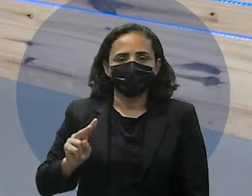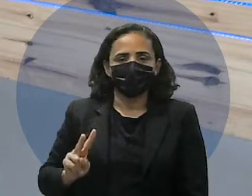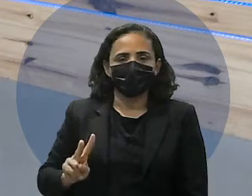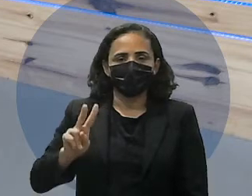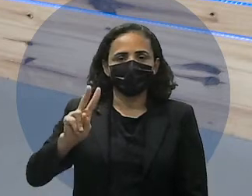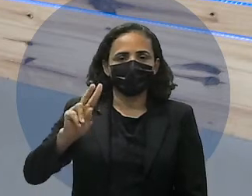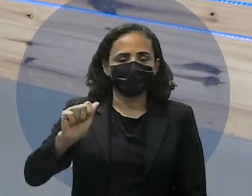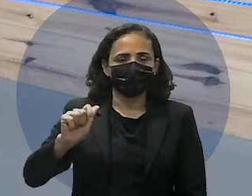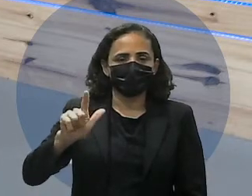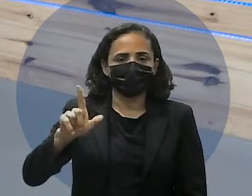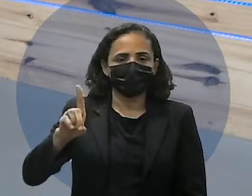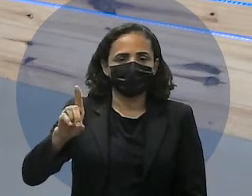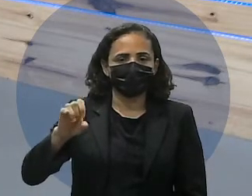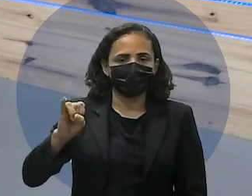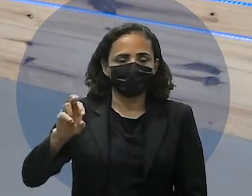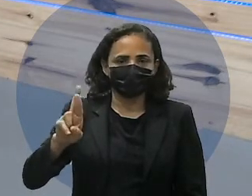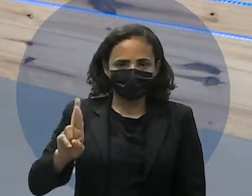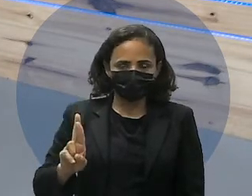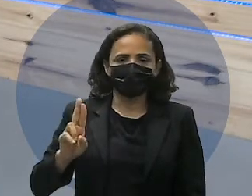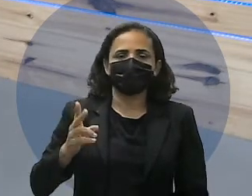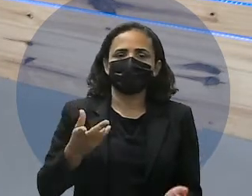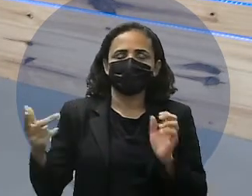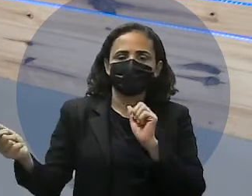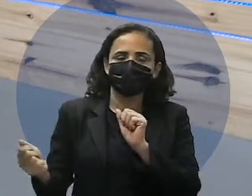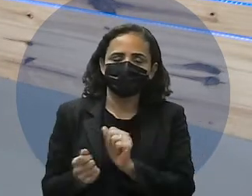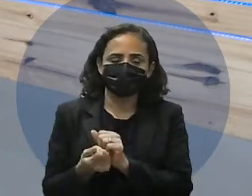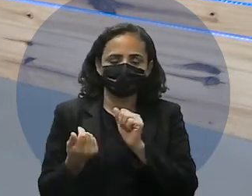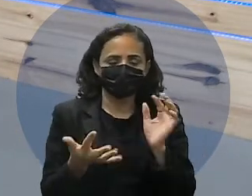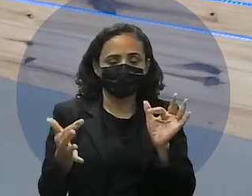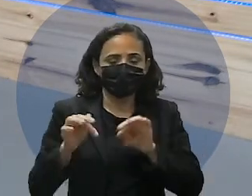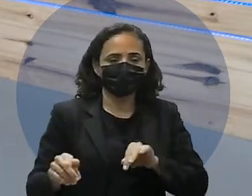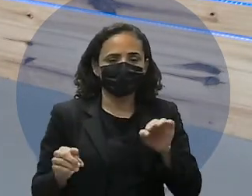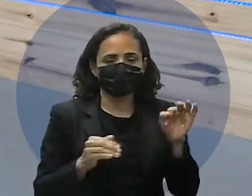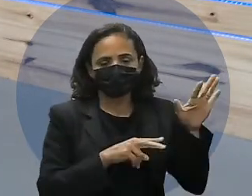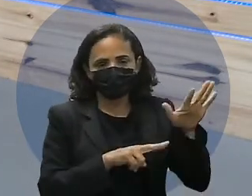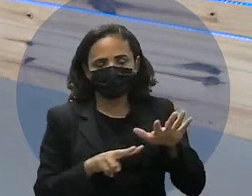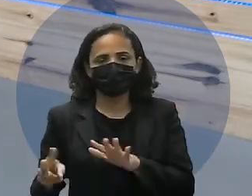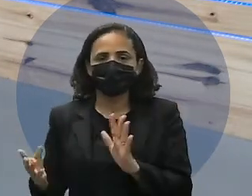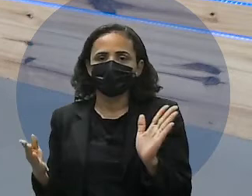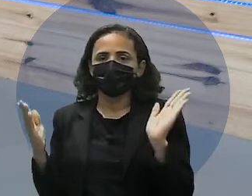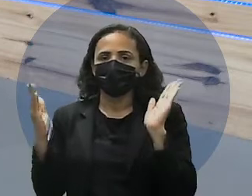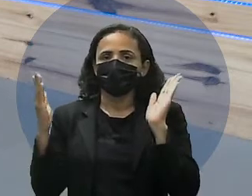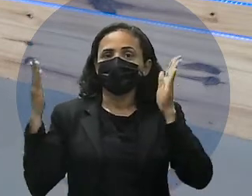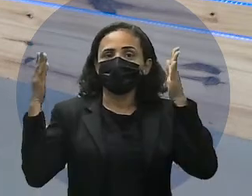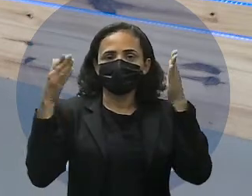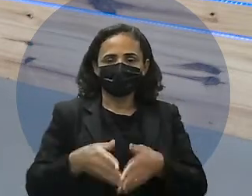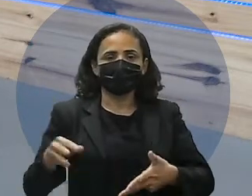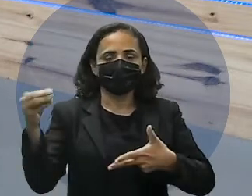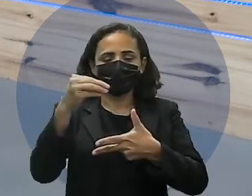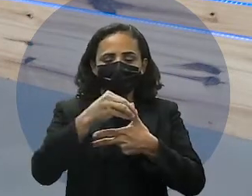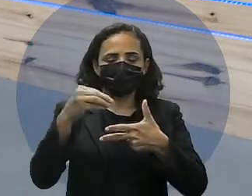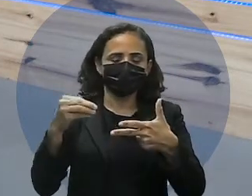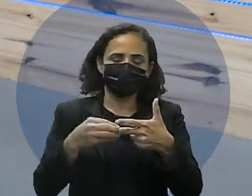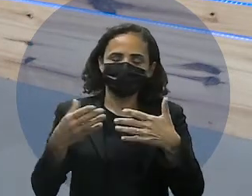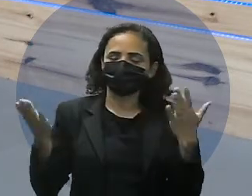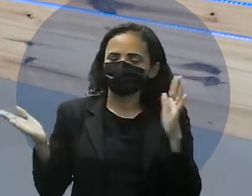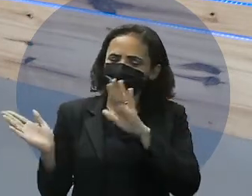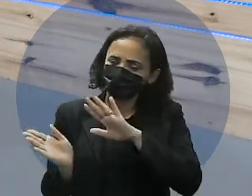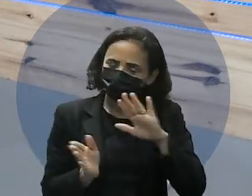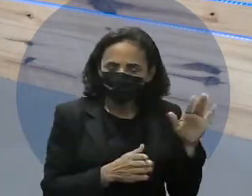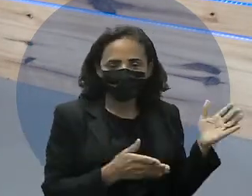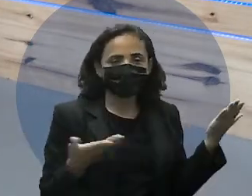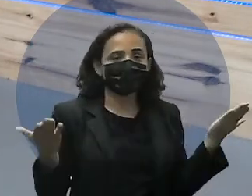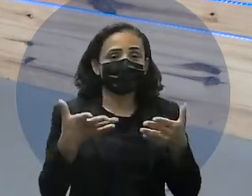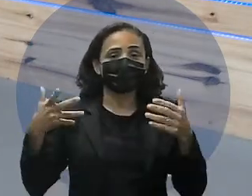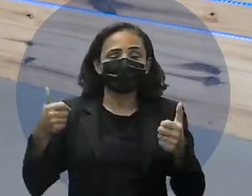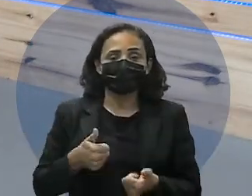maravilhoso. Estivemos juntos nesse final de semana focados no Enem, é verdade? Agora, você que já está acompanhando aqui